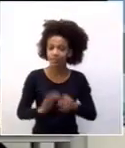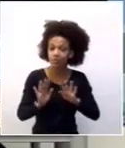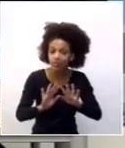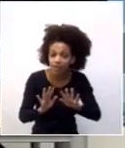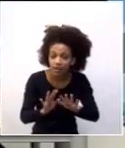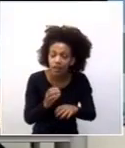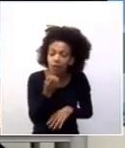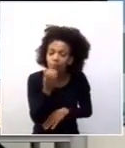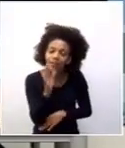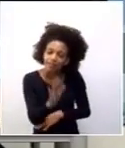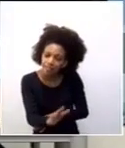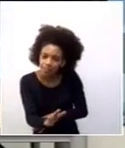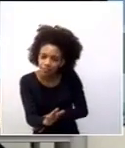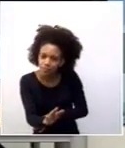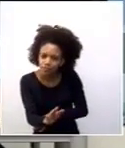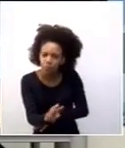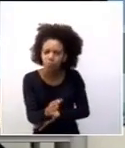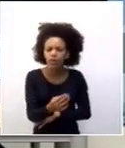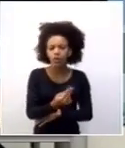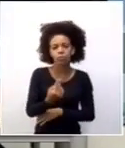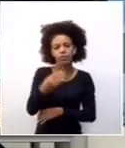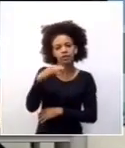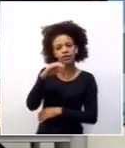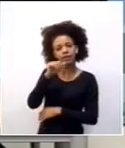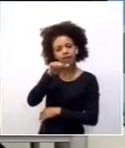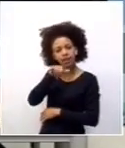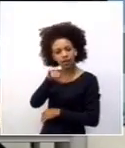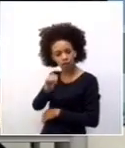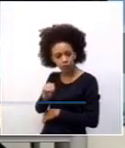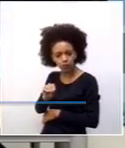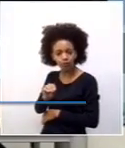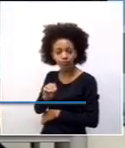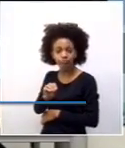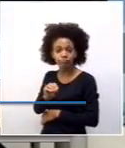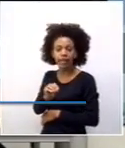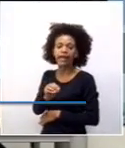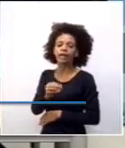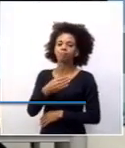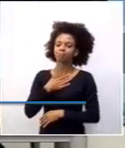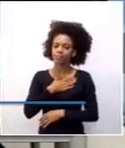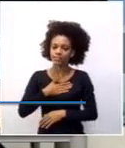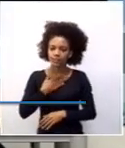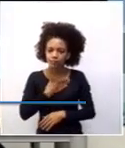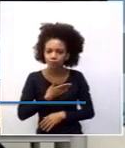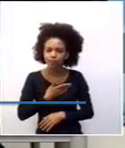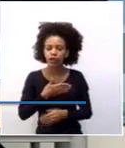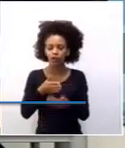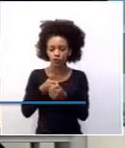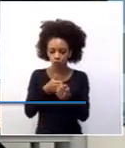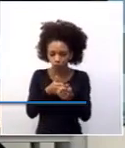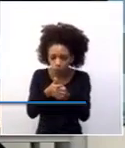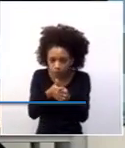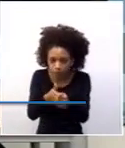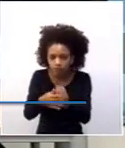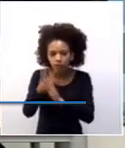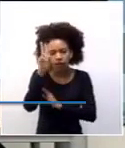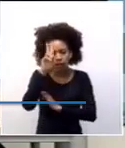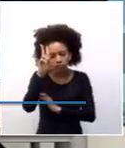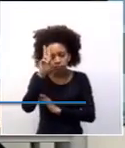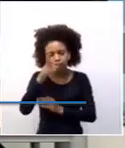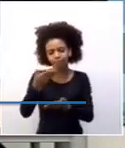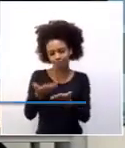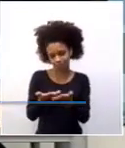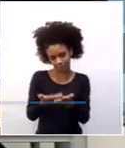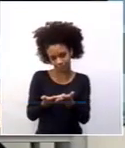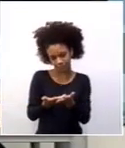olá, boa tarde. Meu nome é Caio, prazer, eu vou acompanhar vocês hoje, nessa aula de História. Queria agradecer a presença